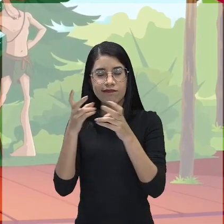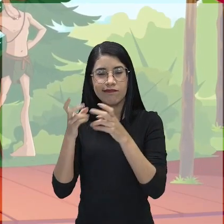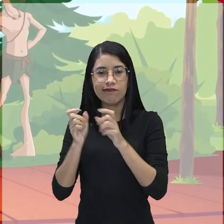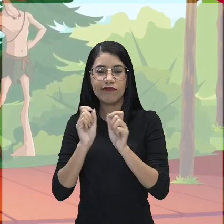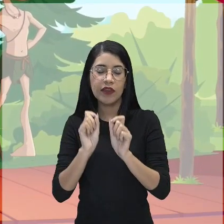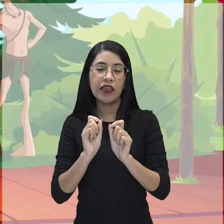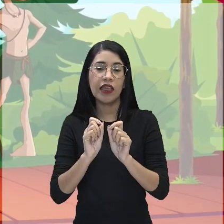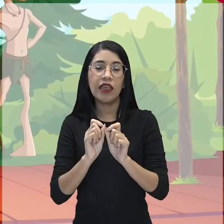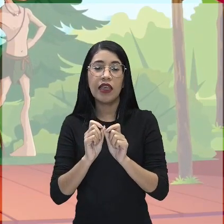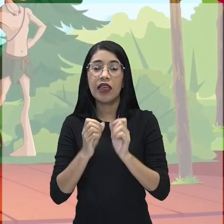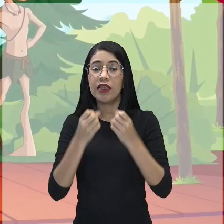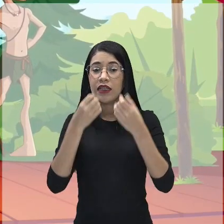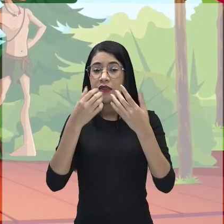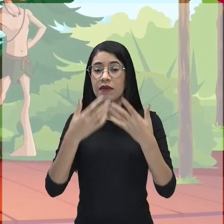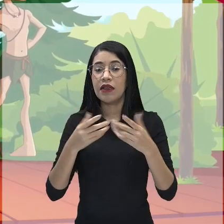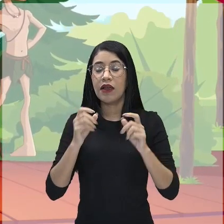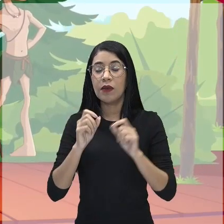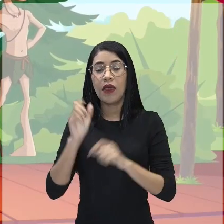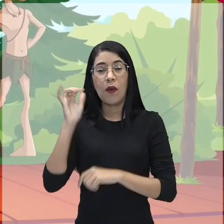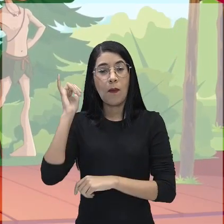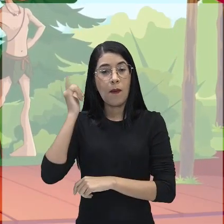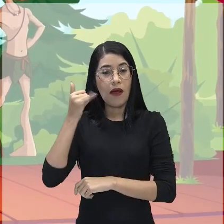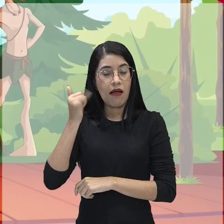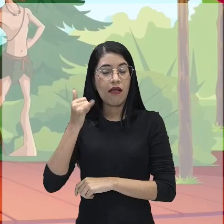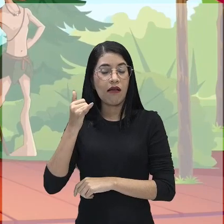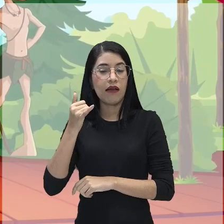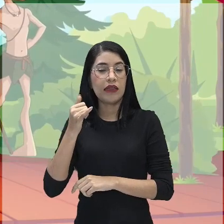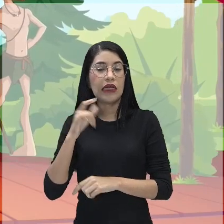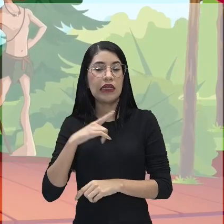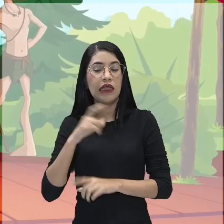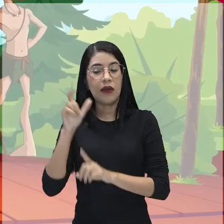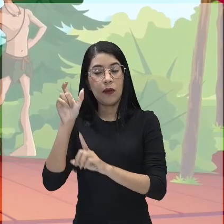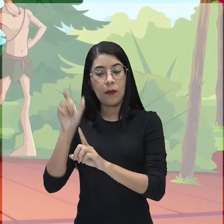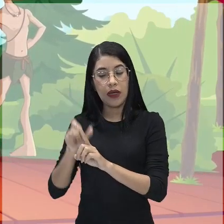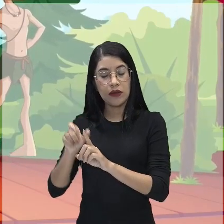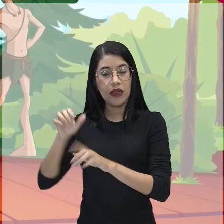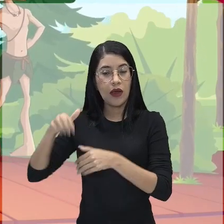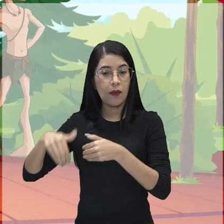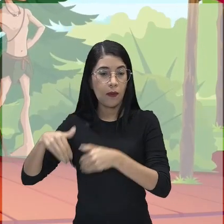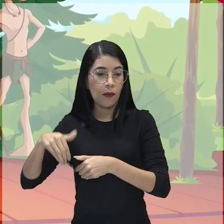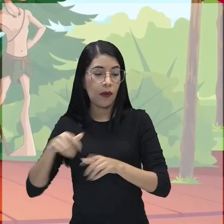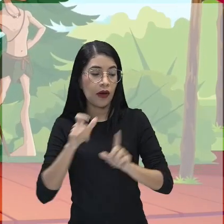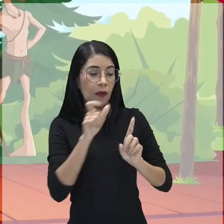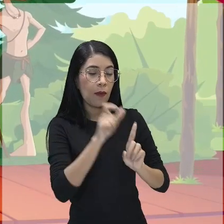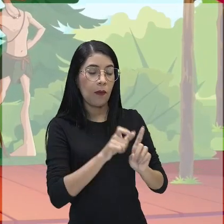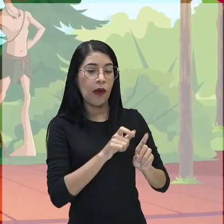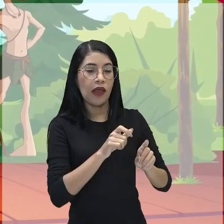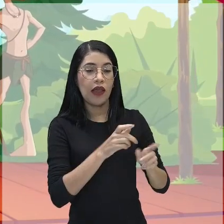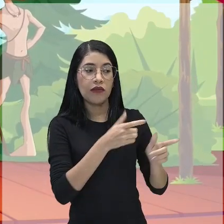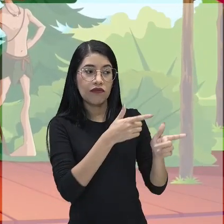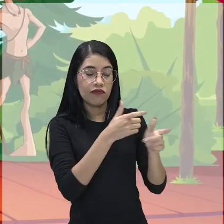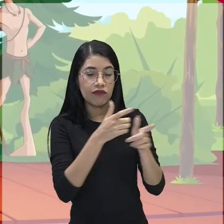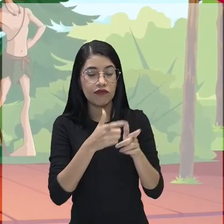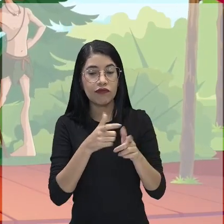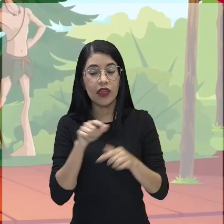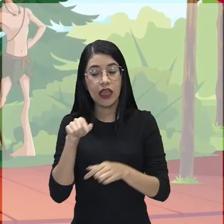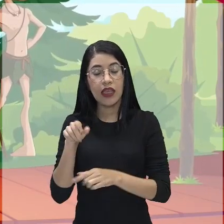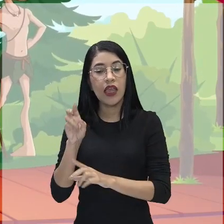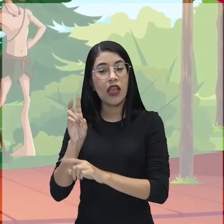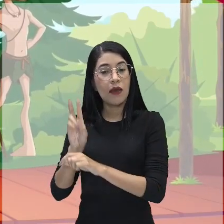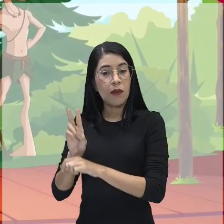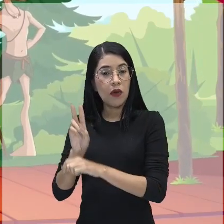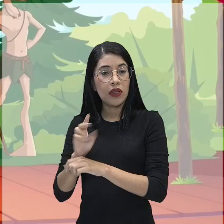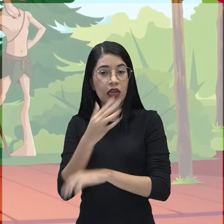lenda, sobre um personagem que envolve o caçador e o curupira. O curupira é o protetor da